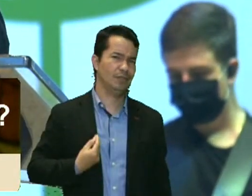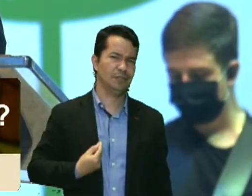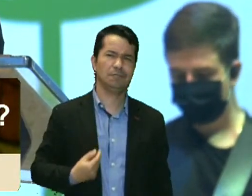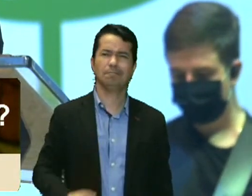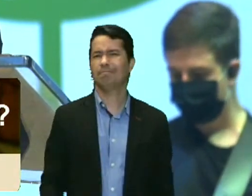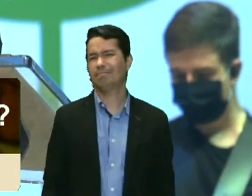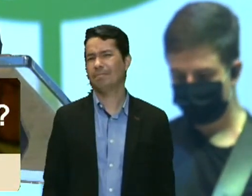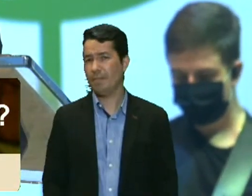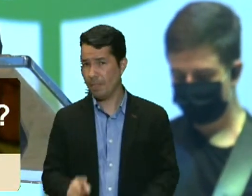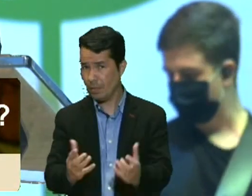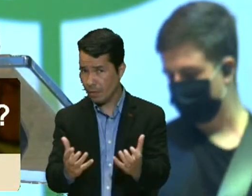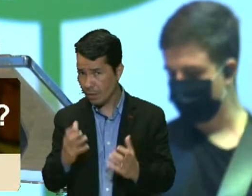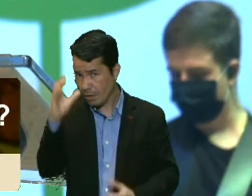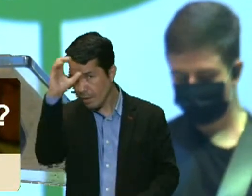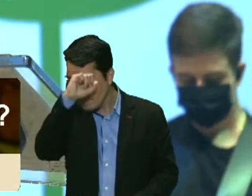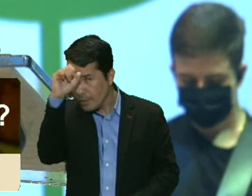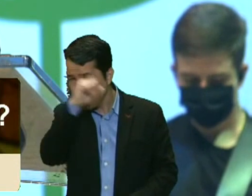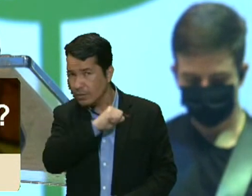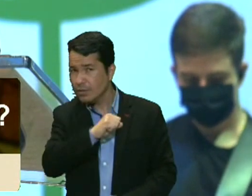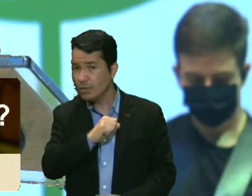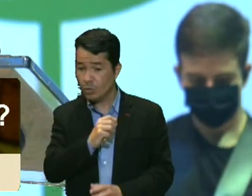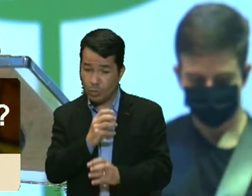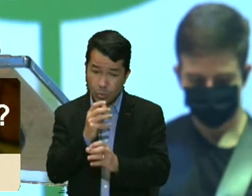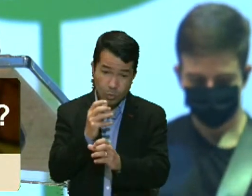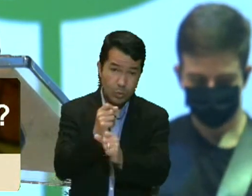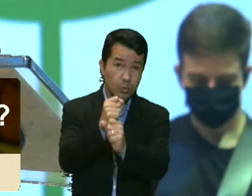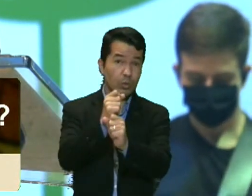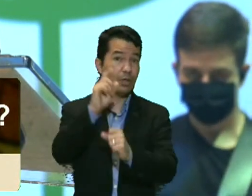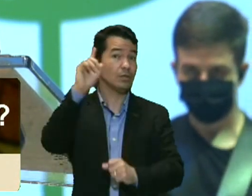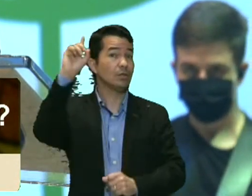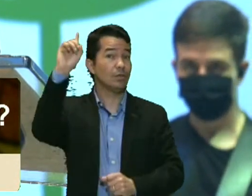Eu quero aprender a confiar em Ti.